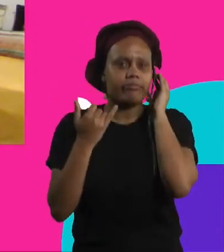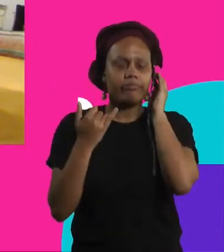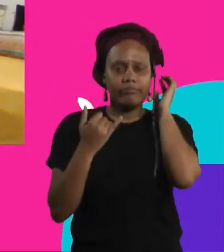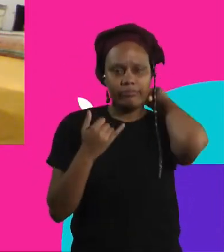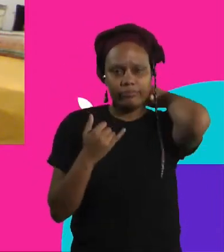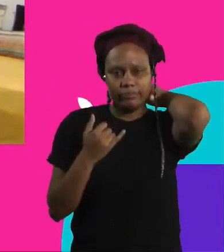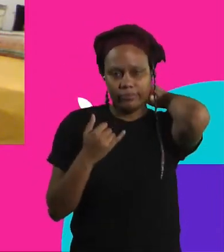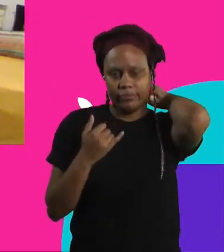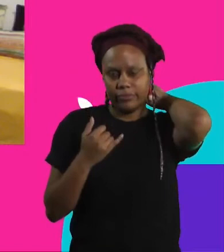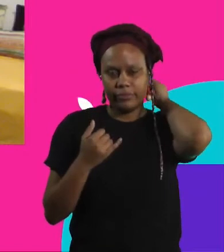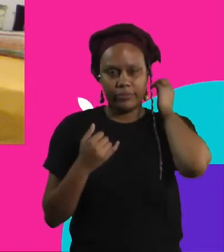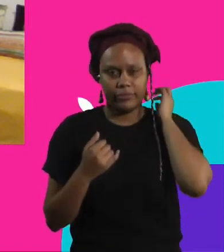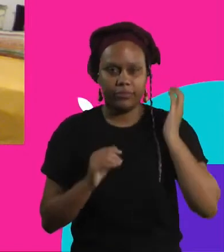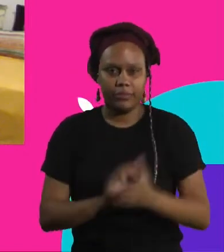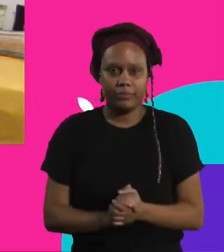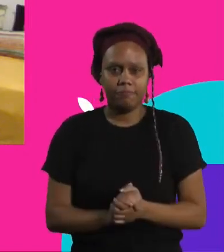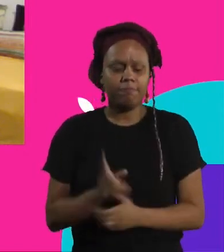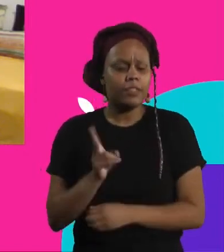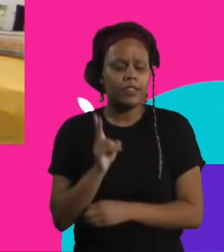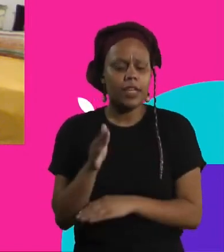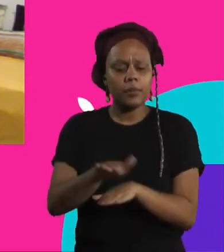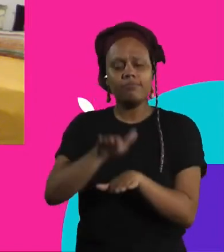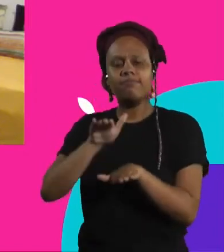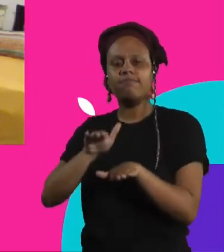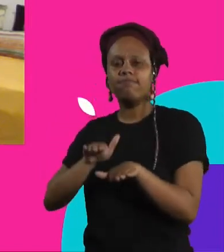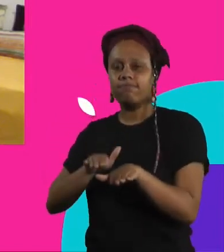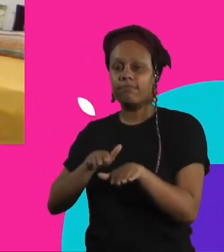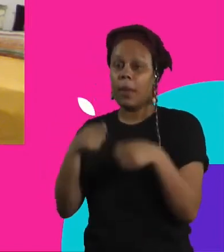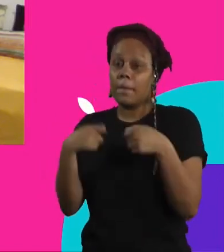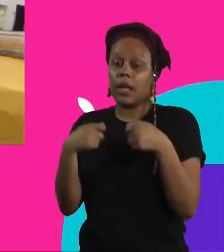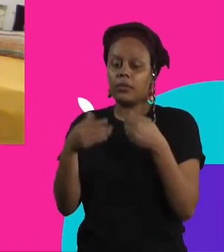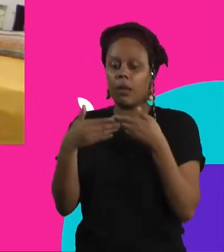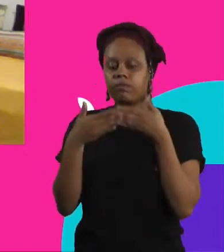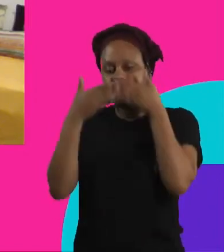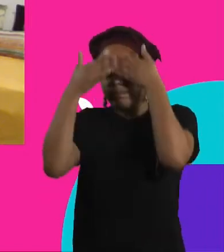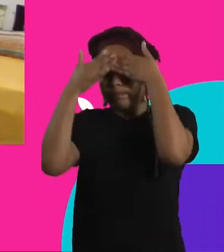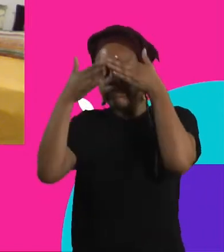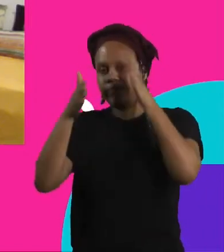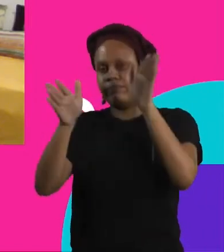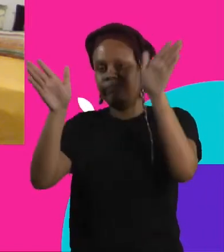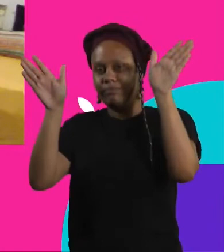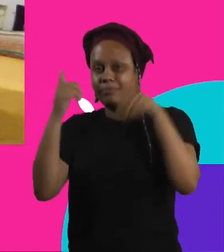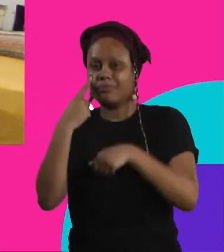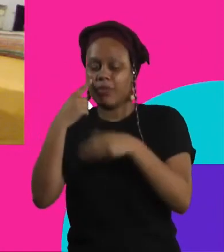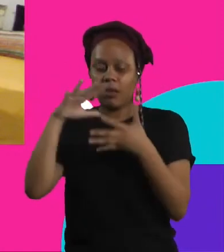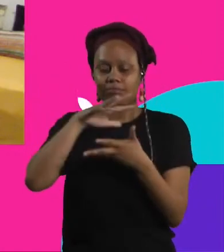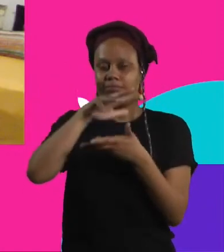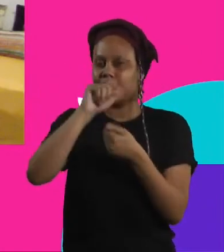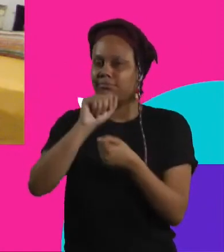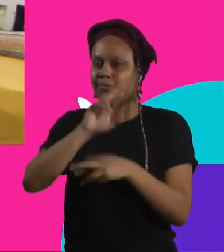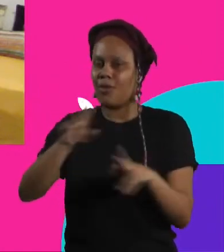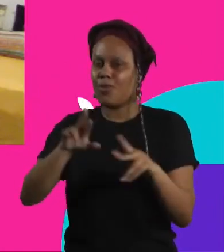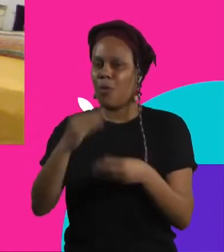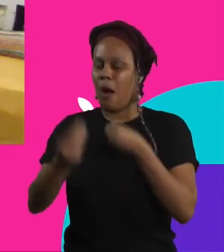tentar sem pé atrás, de verdade, né, tentar abrir a cabeça e tentar ver que o mundo não é do jeito que